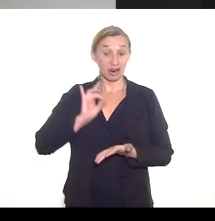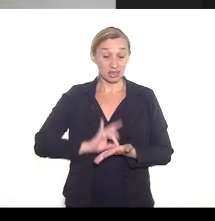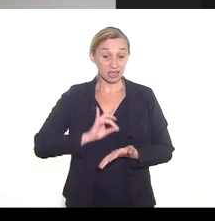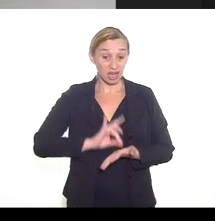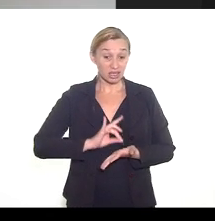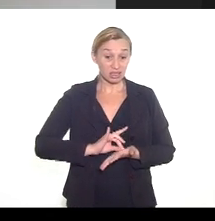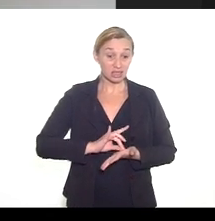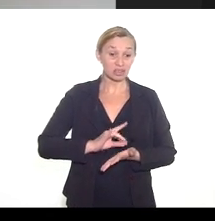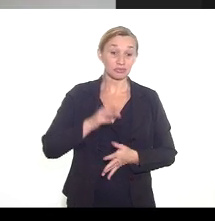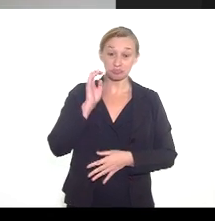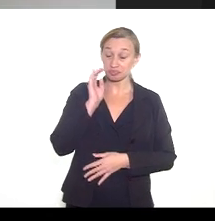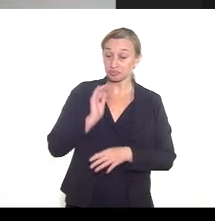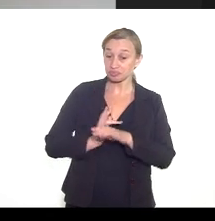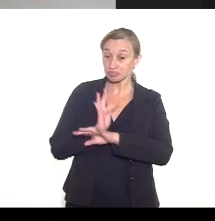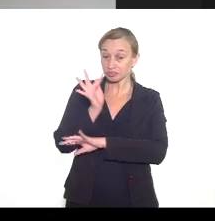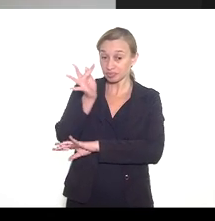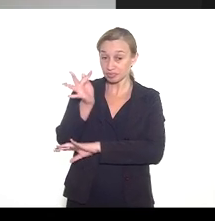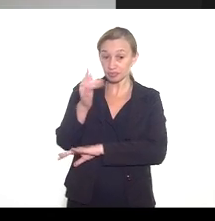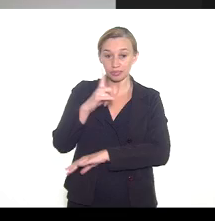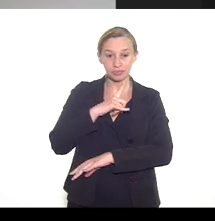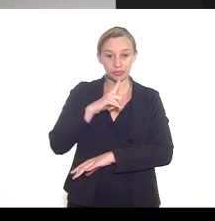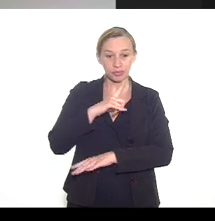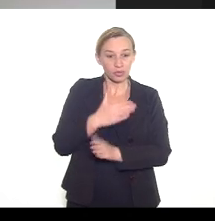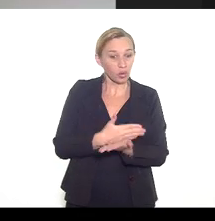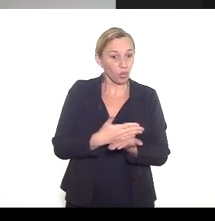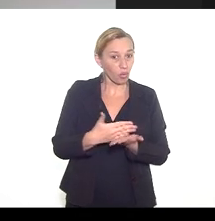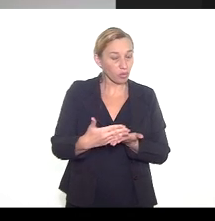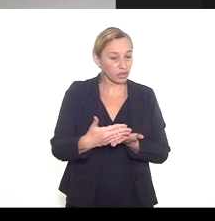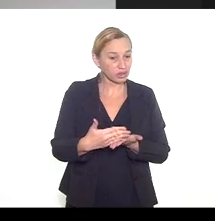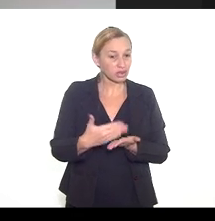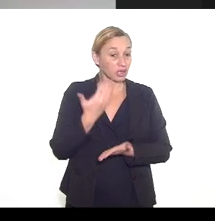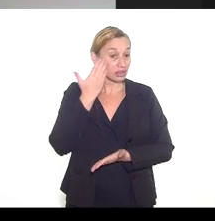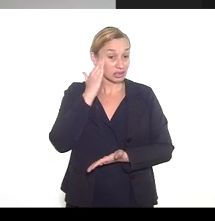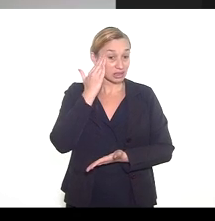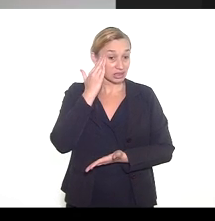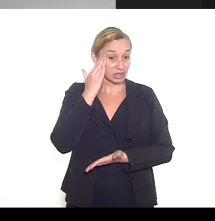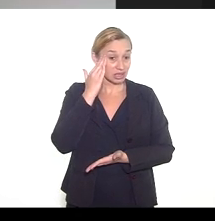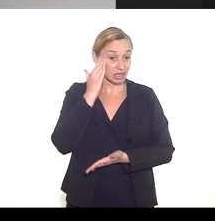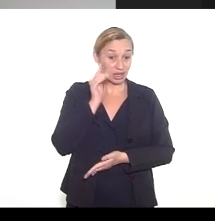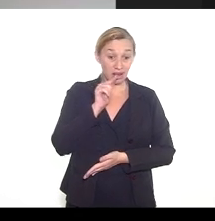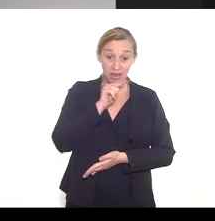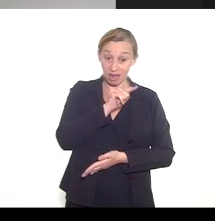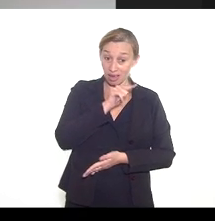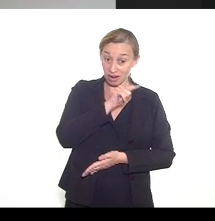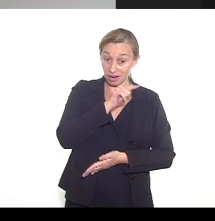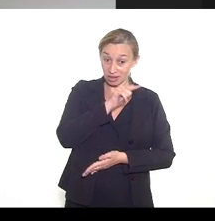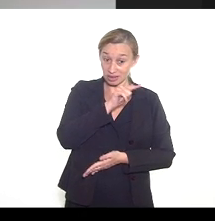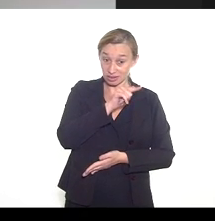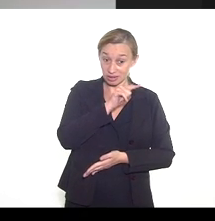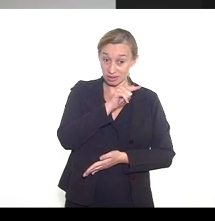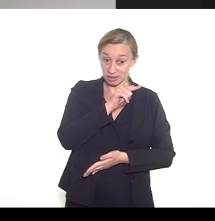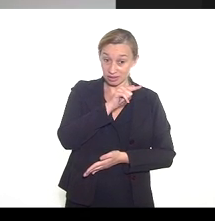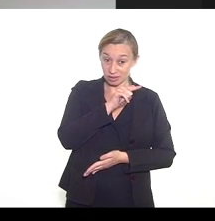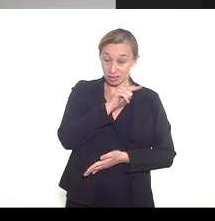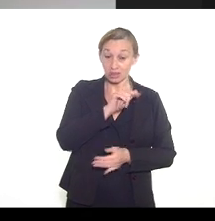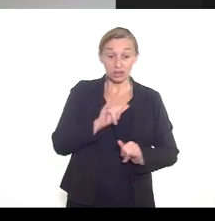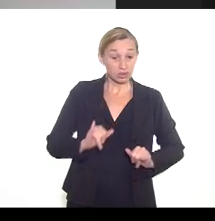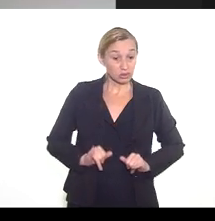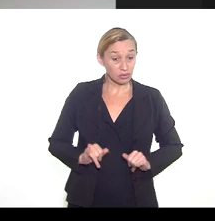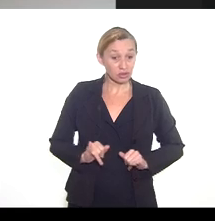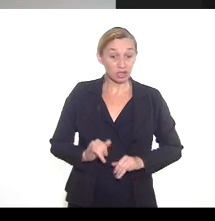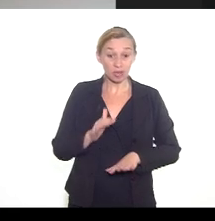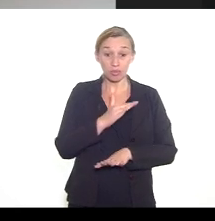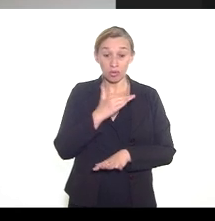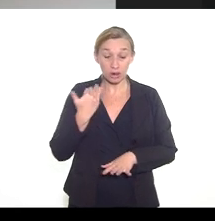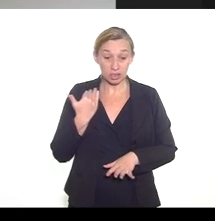eu tive a esperança, porque no começo eu entendi que era ela, né? Uhum. Que tinha sofrido, estava morrendo,